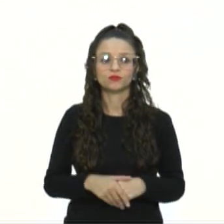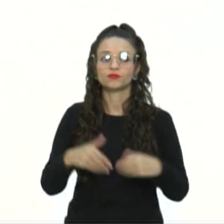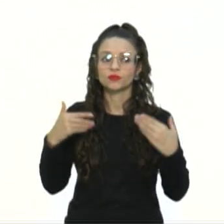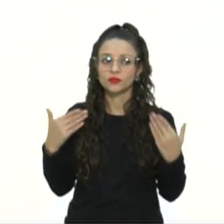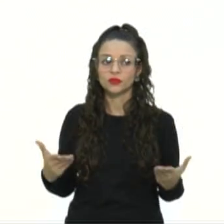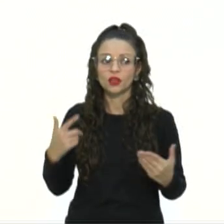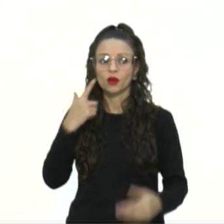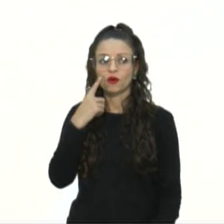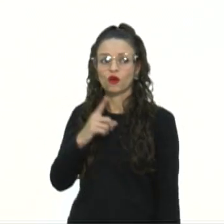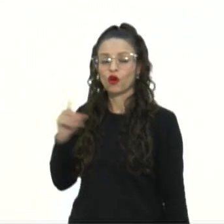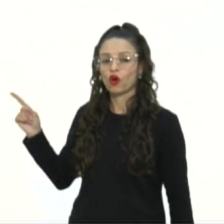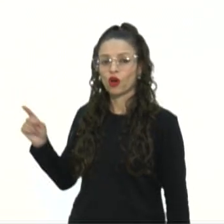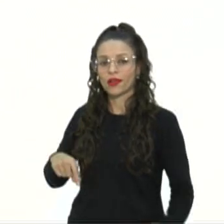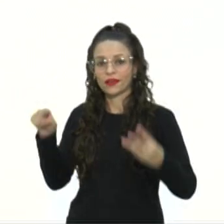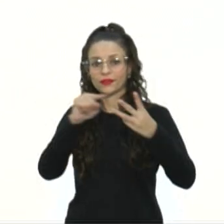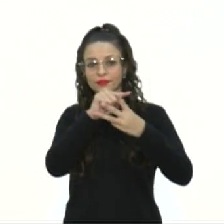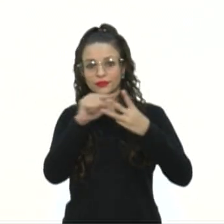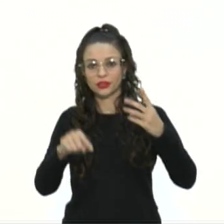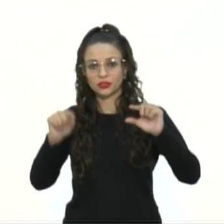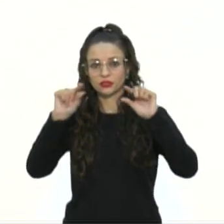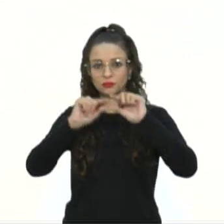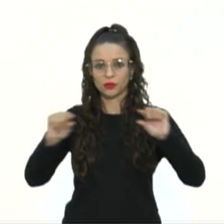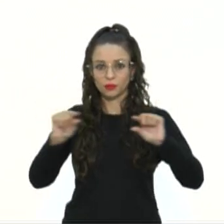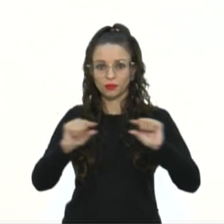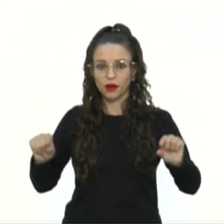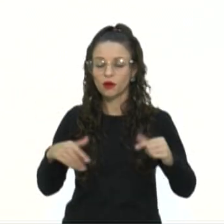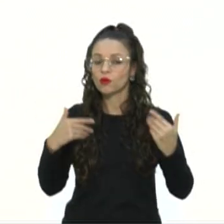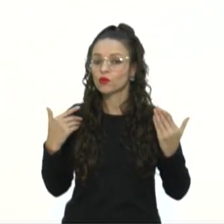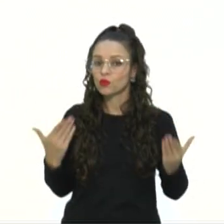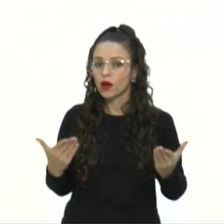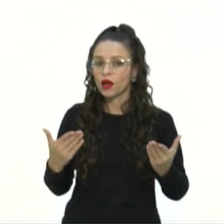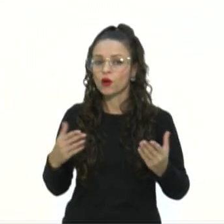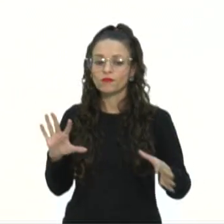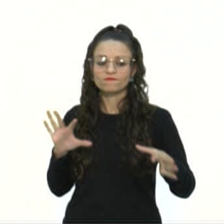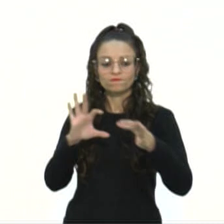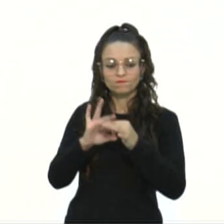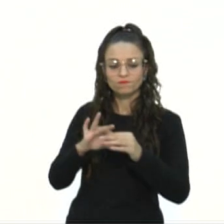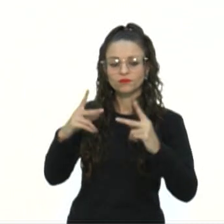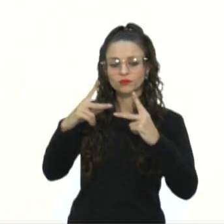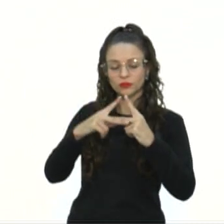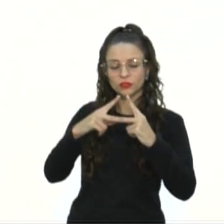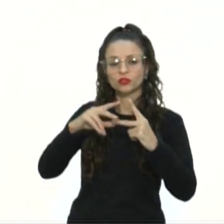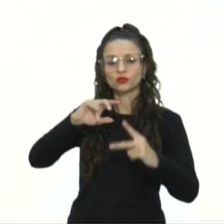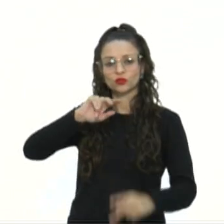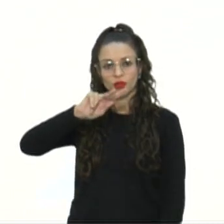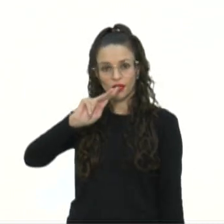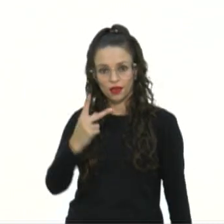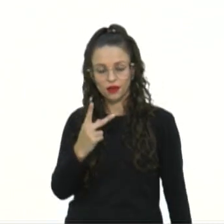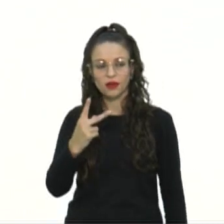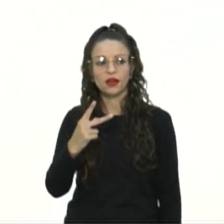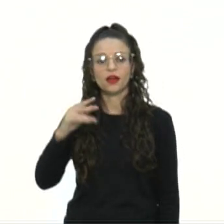Considere as seguintes equações termoquímicas. O valor mais próximo do ΔH em kJ por mol de FO para a